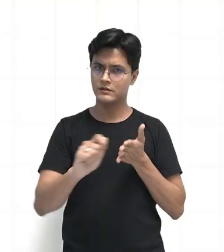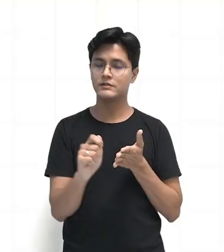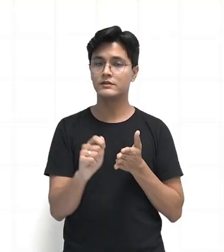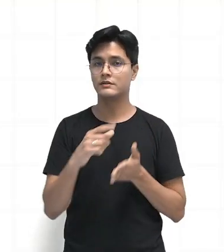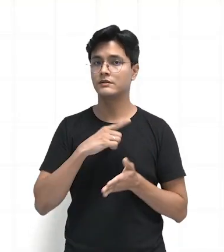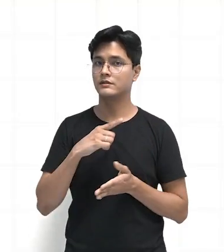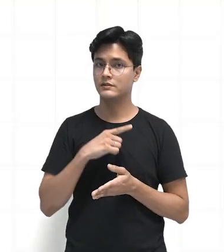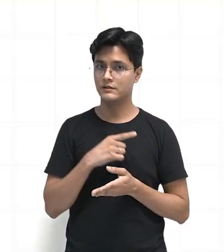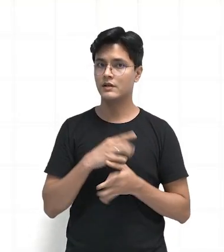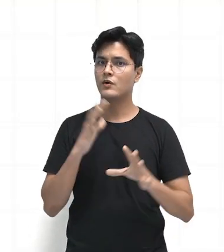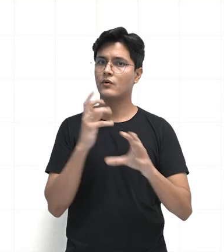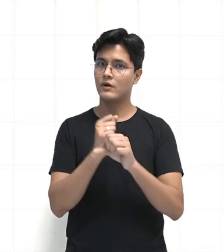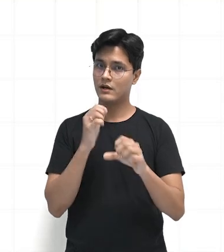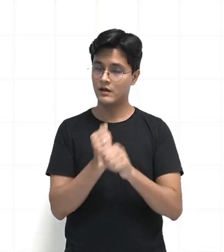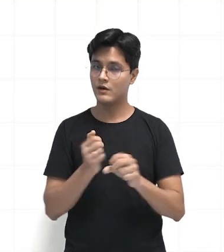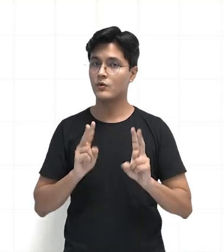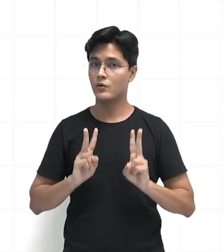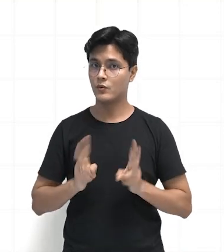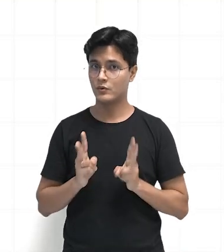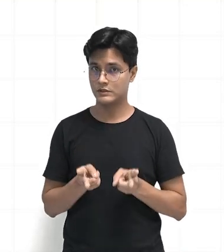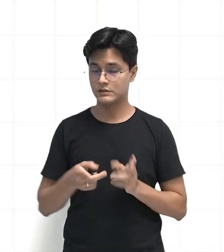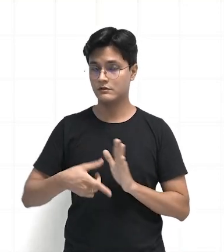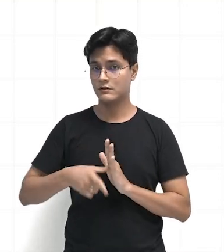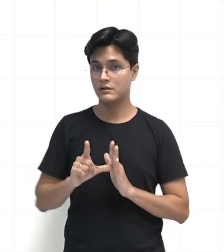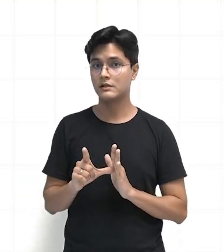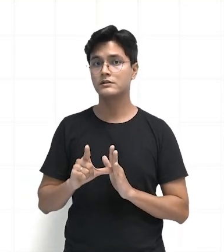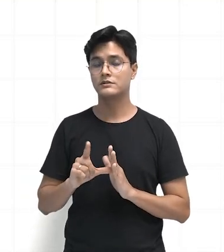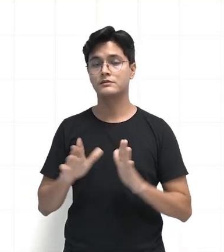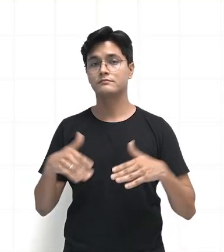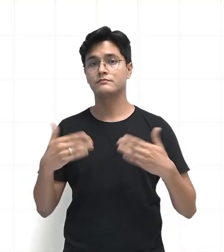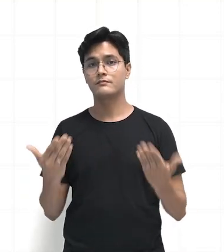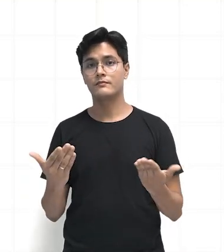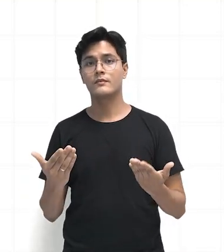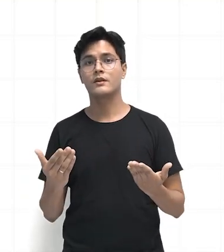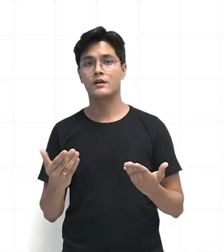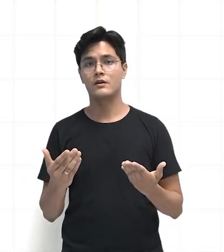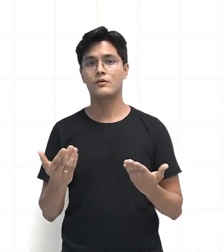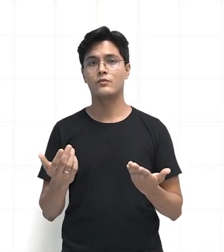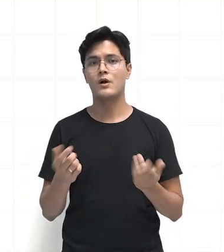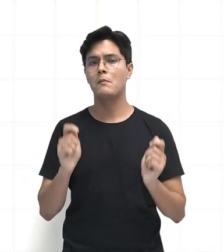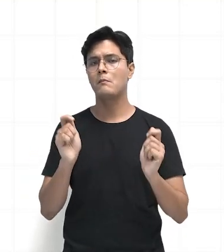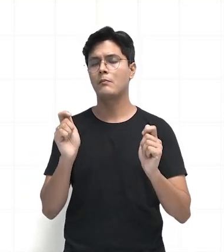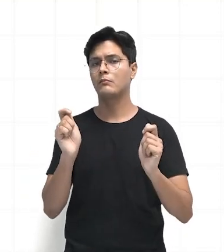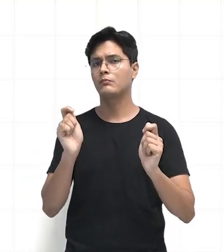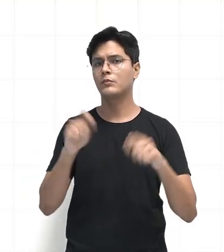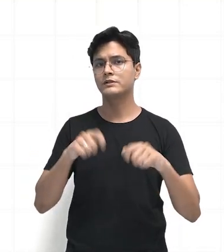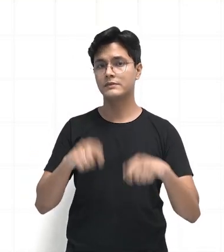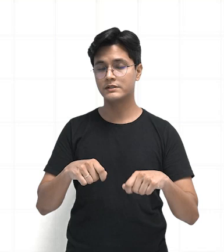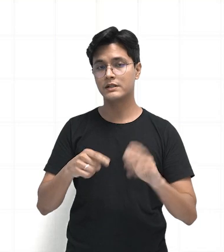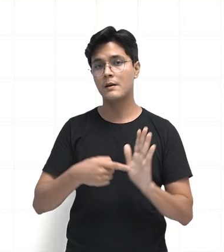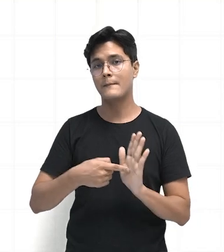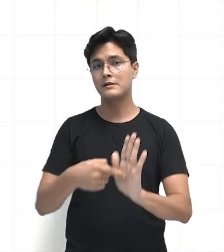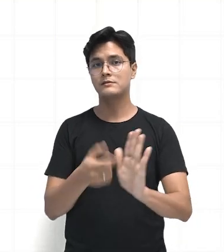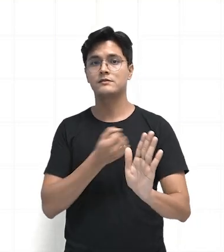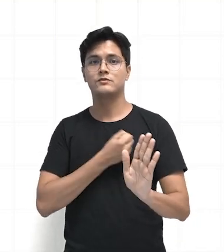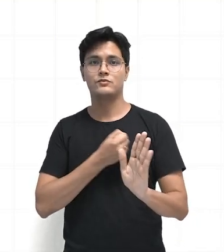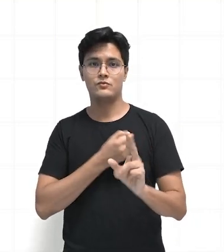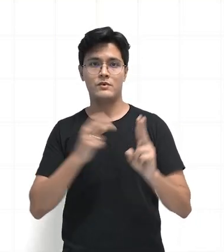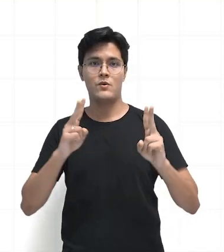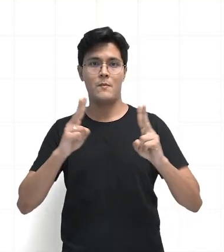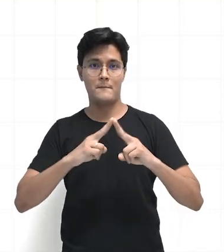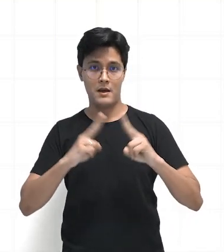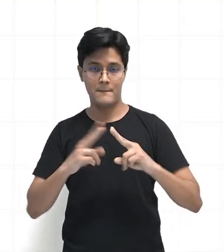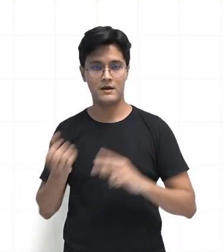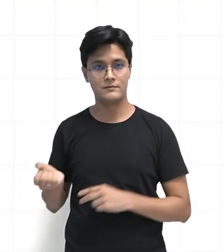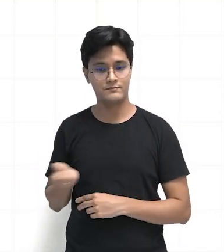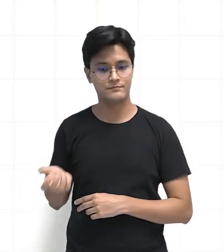o mesmo cálculo, tá, que nós estávamos fazendo. Qual é a chance de obter um elemento par, um número par no lançamento